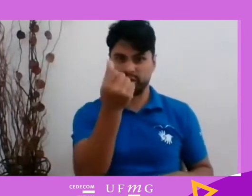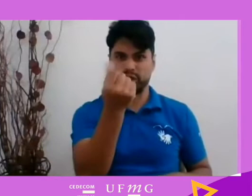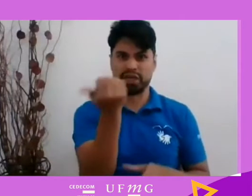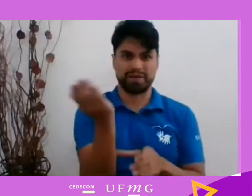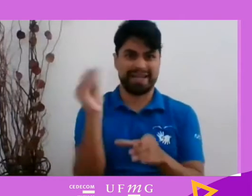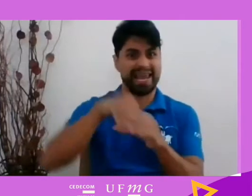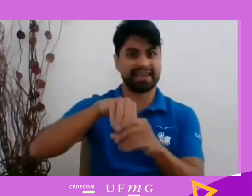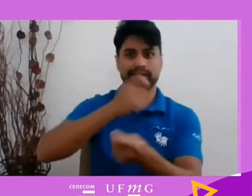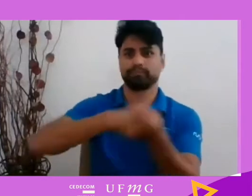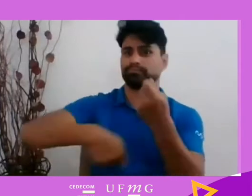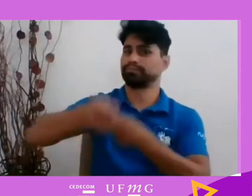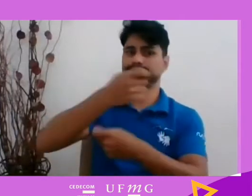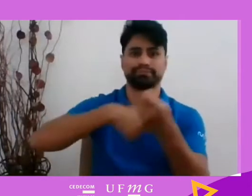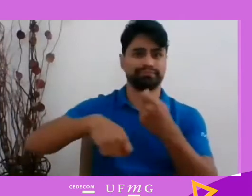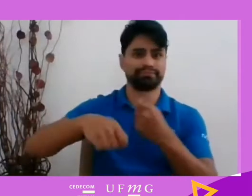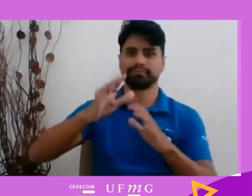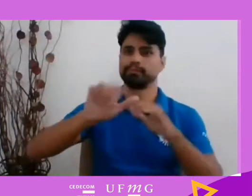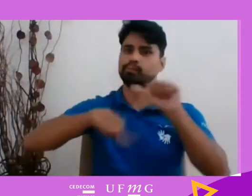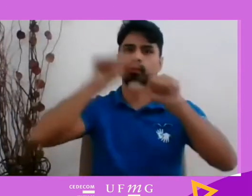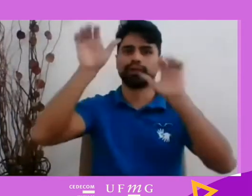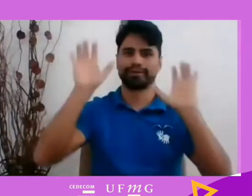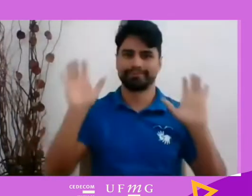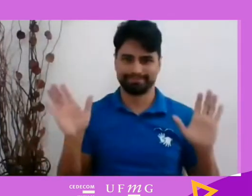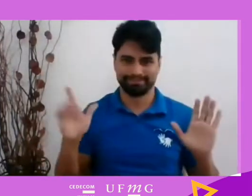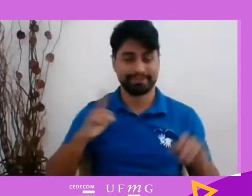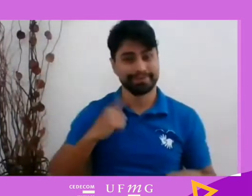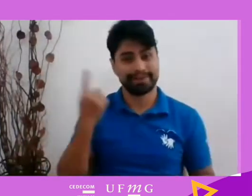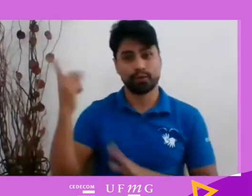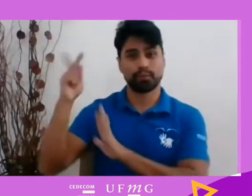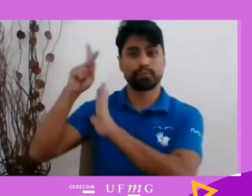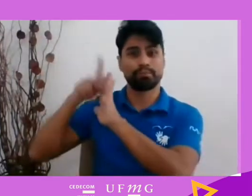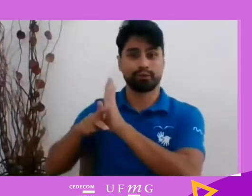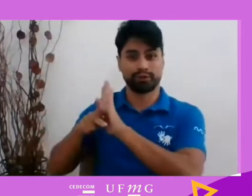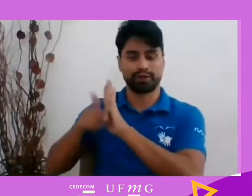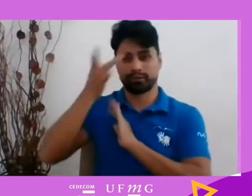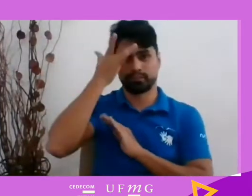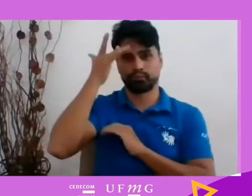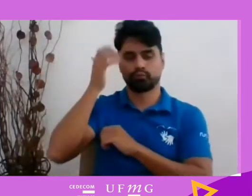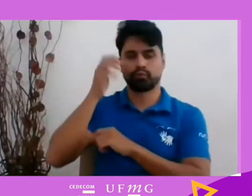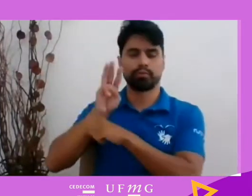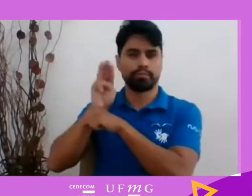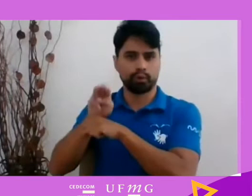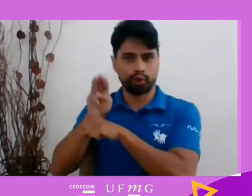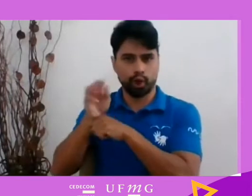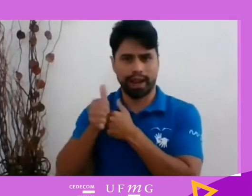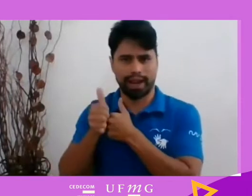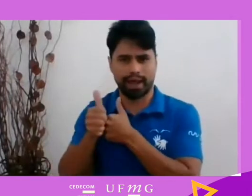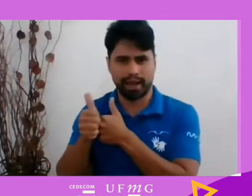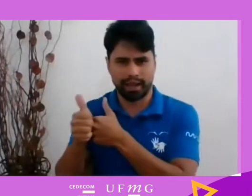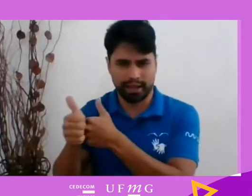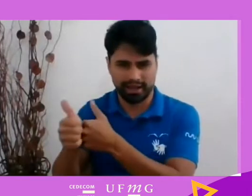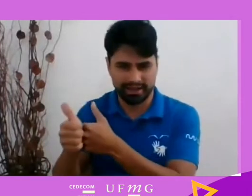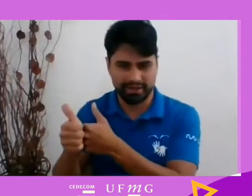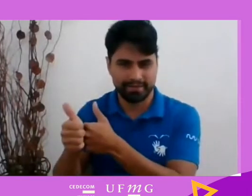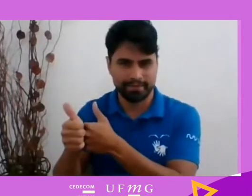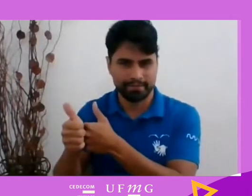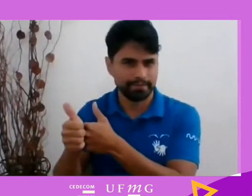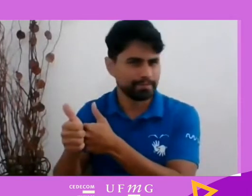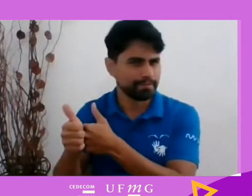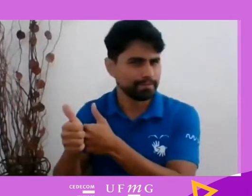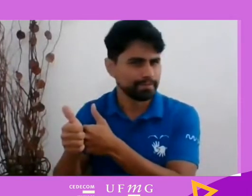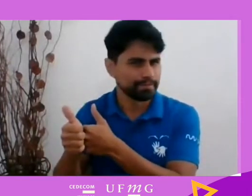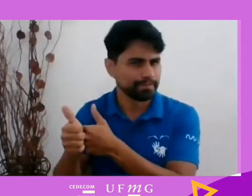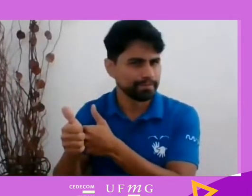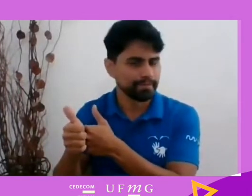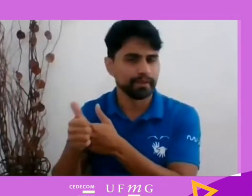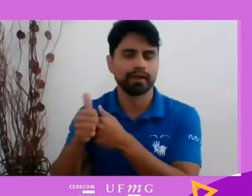Sleeping Giants Brasil, aquele projeto que fica monitorando quais empresas financiam, né, é, sites de fake news e coisas